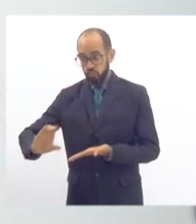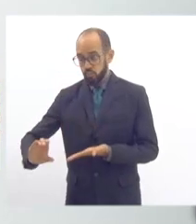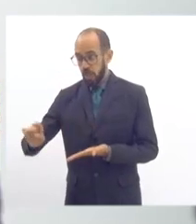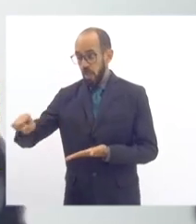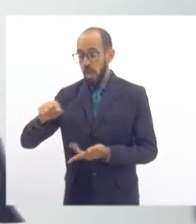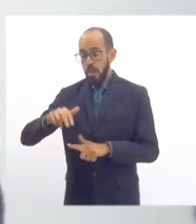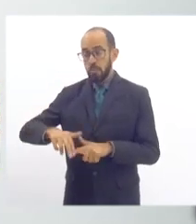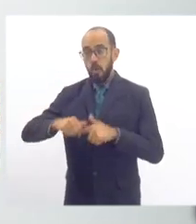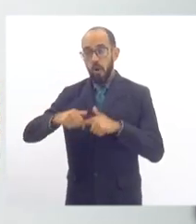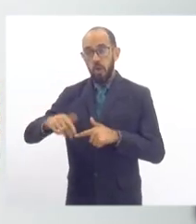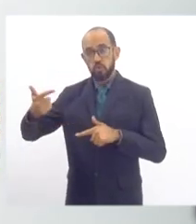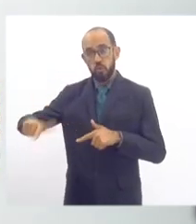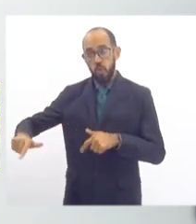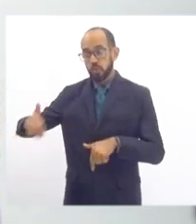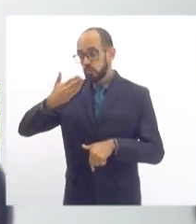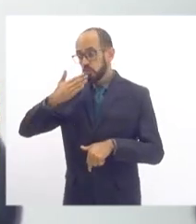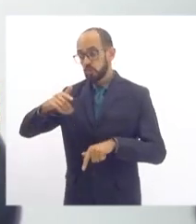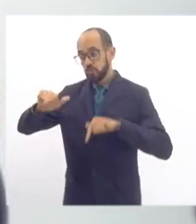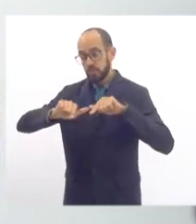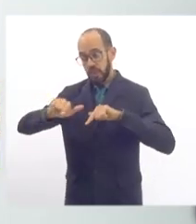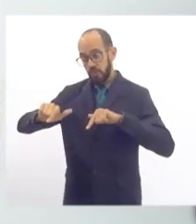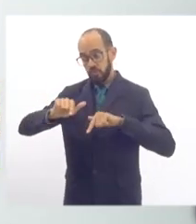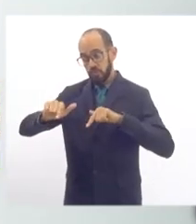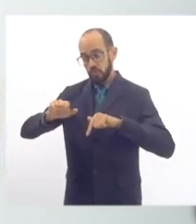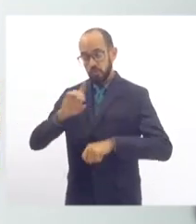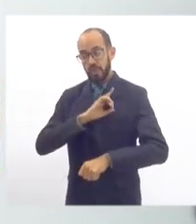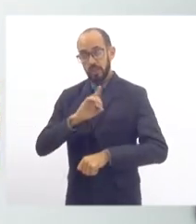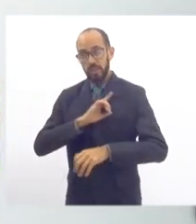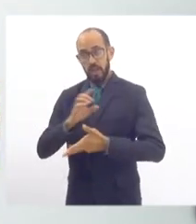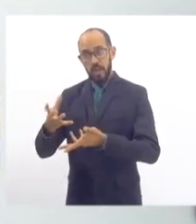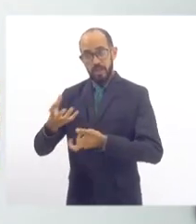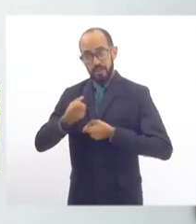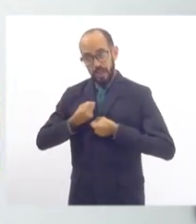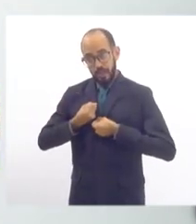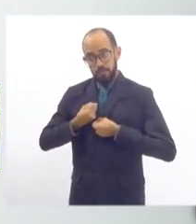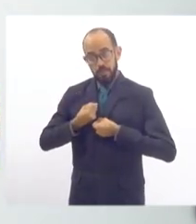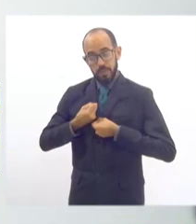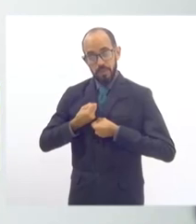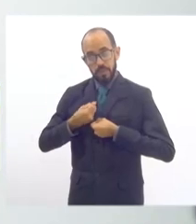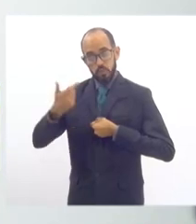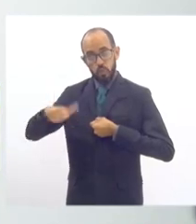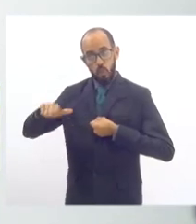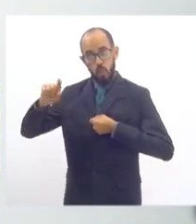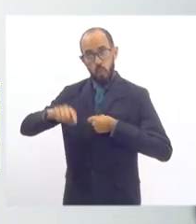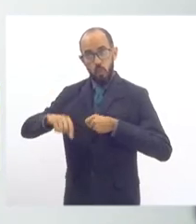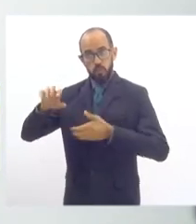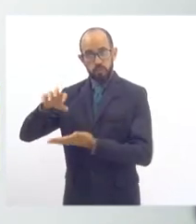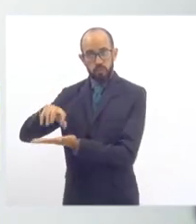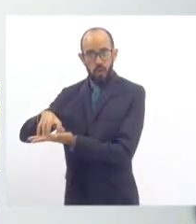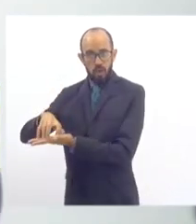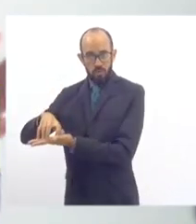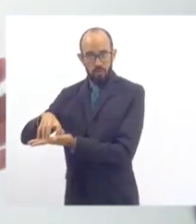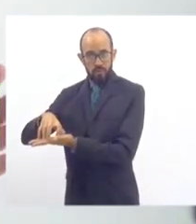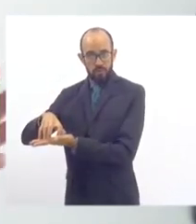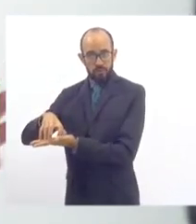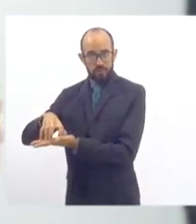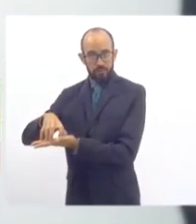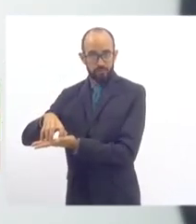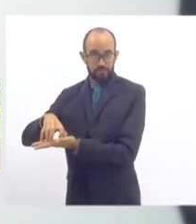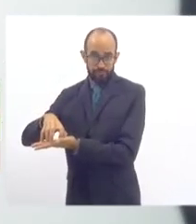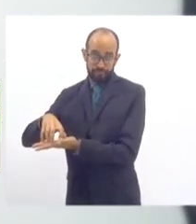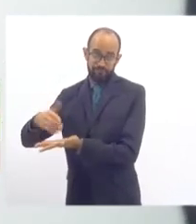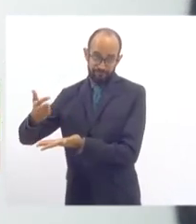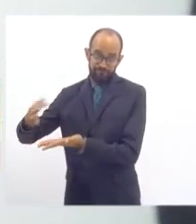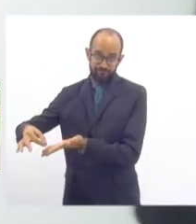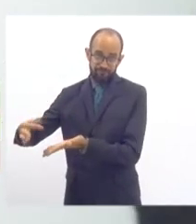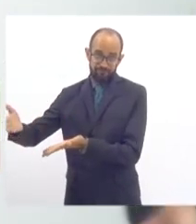alguma contraprestação de serviço que o DETRAN receba de algum outro órgão, não é? Um outro órgão público estadual. Pois é, em tese deveria ser isso.